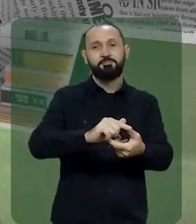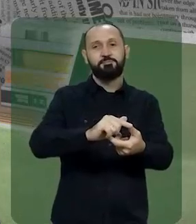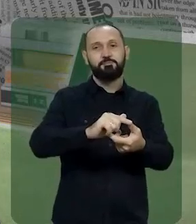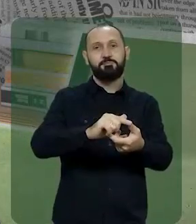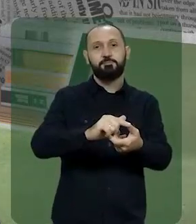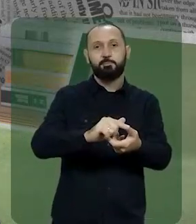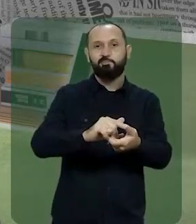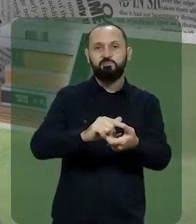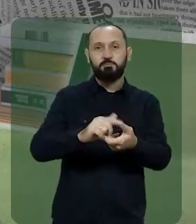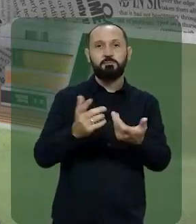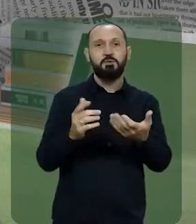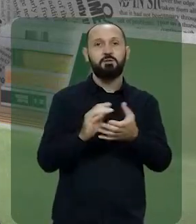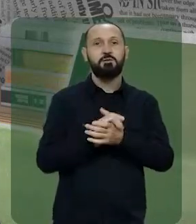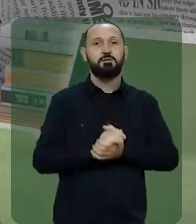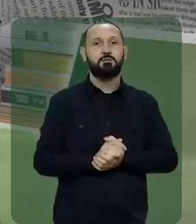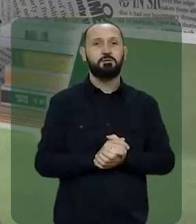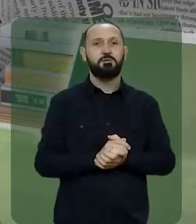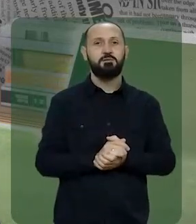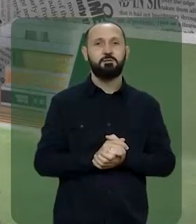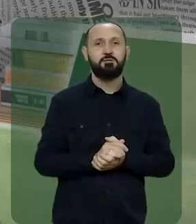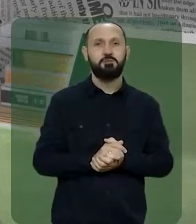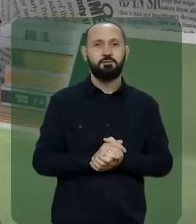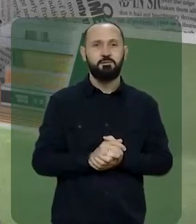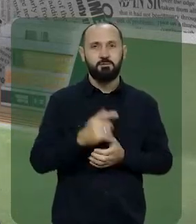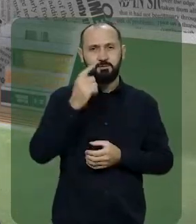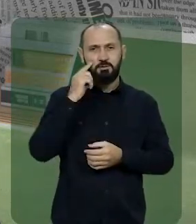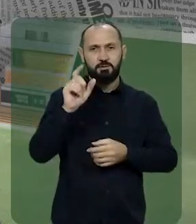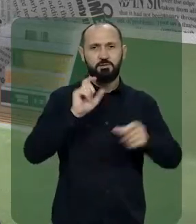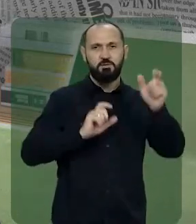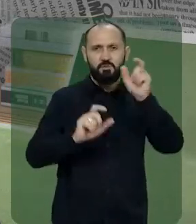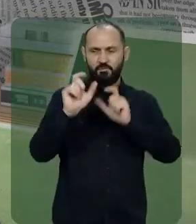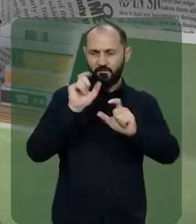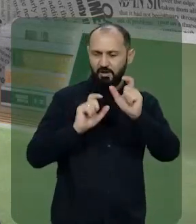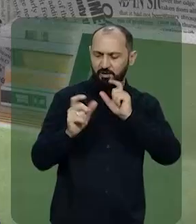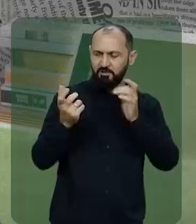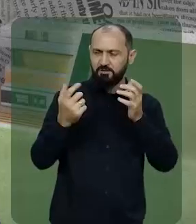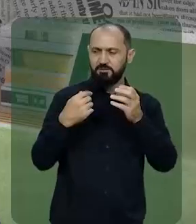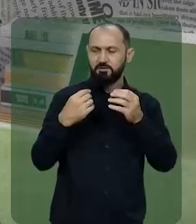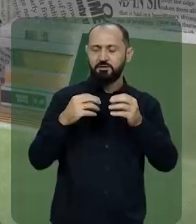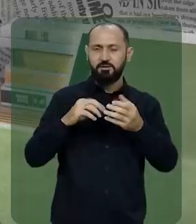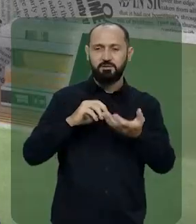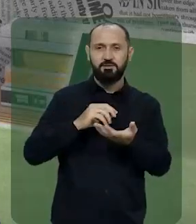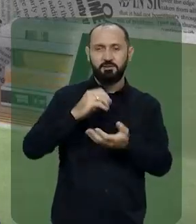ao desrespeito, leva ao preconceito, né, que o preconceito gera